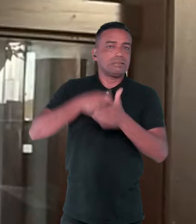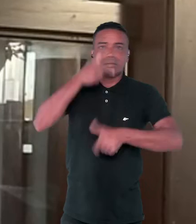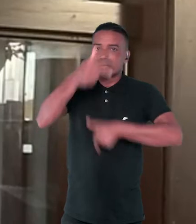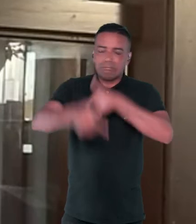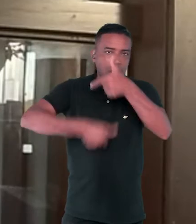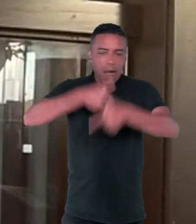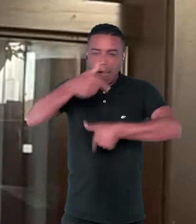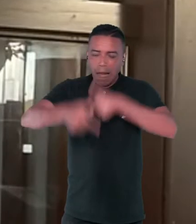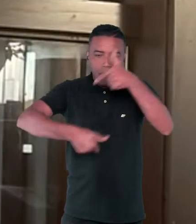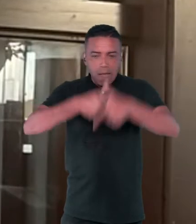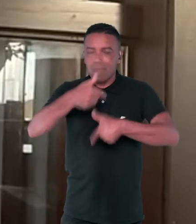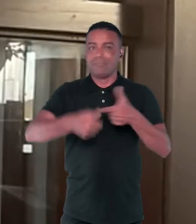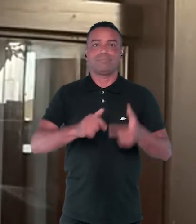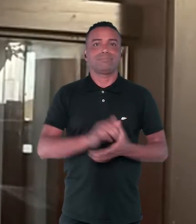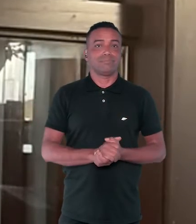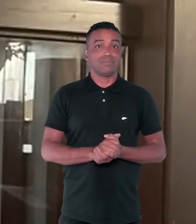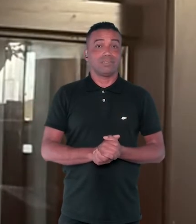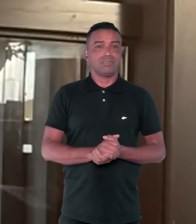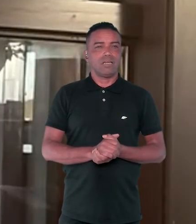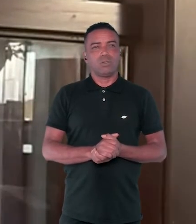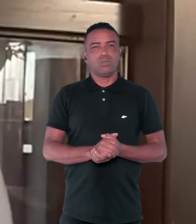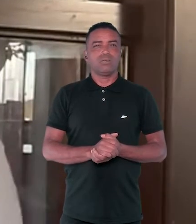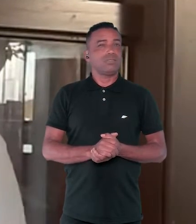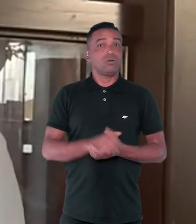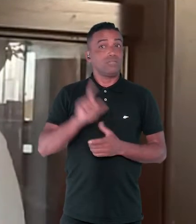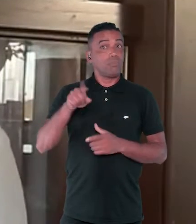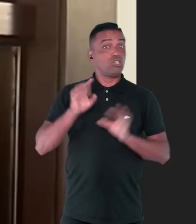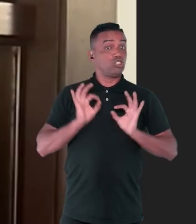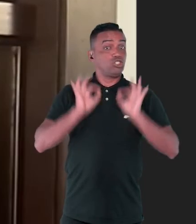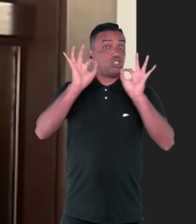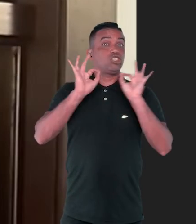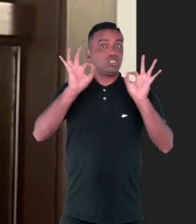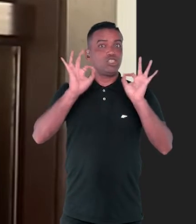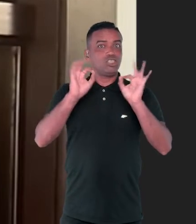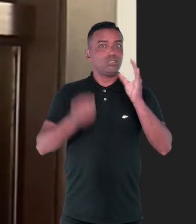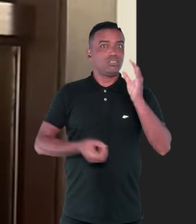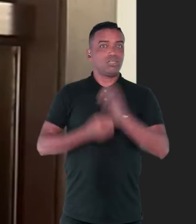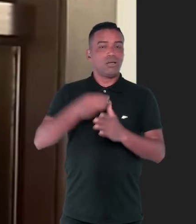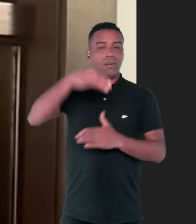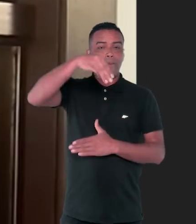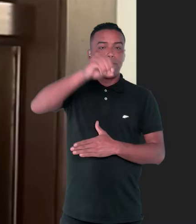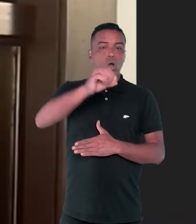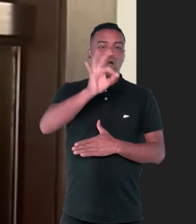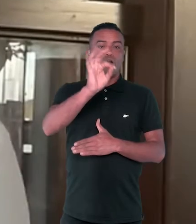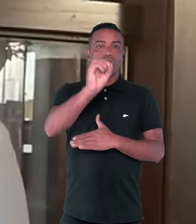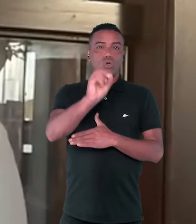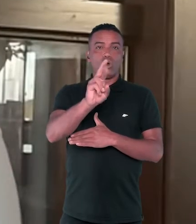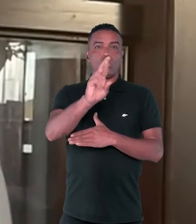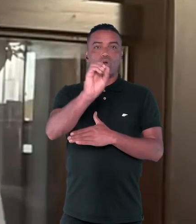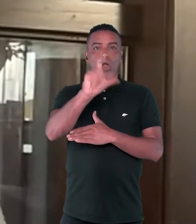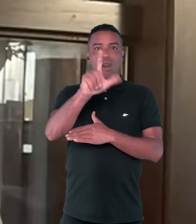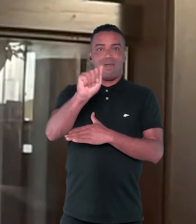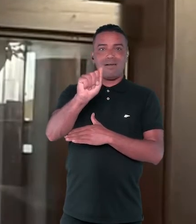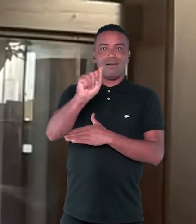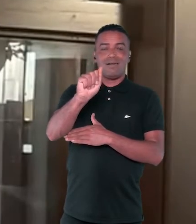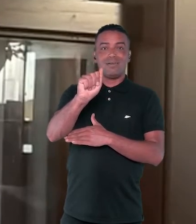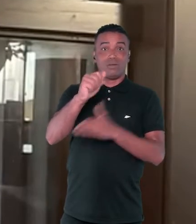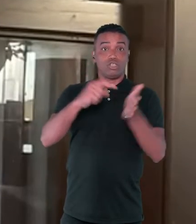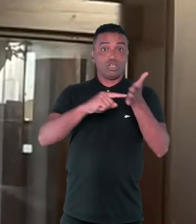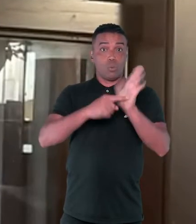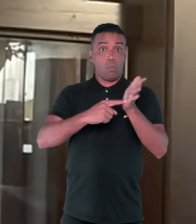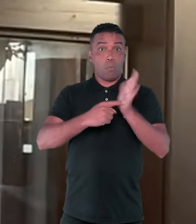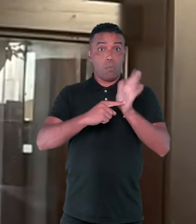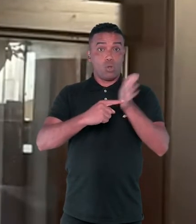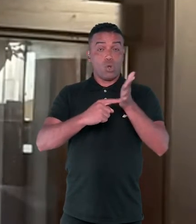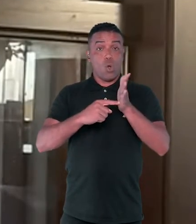nós ficamos mais chiques, chegou a tal da Motorola. Primeiro teve um motor, nós tínhamos um